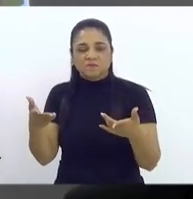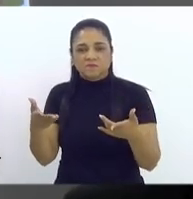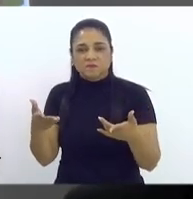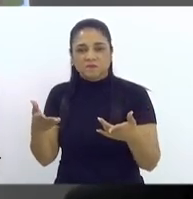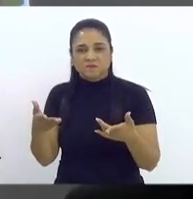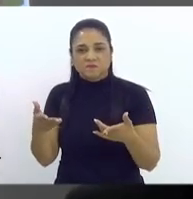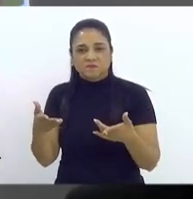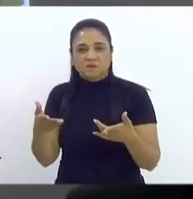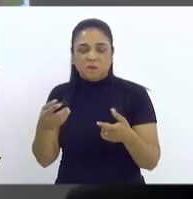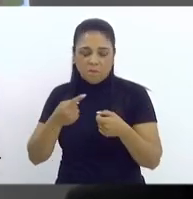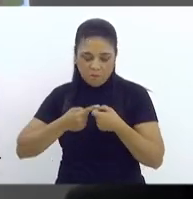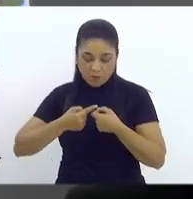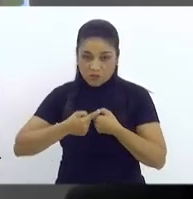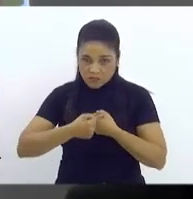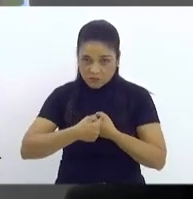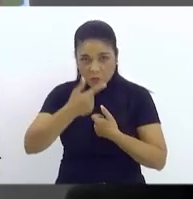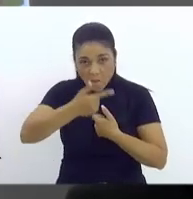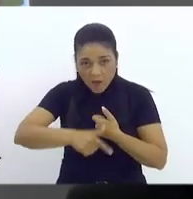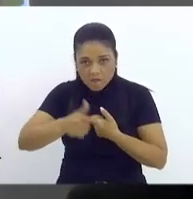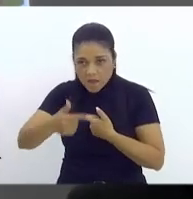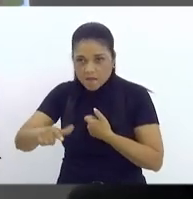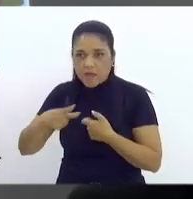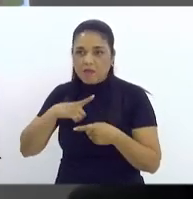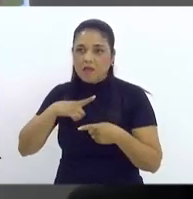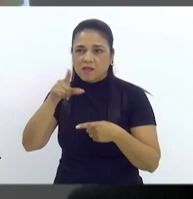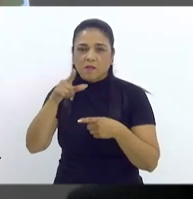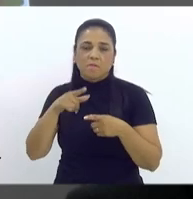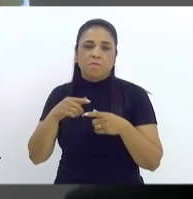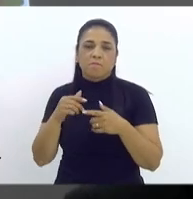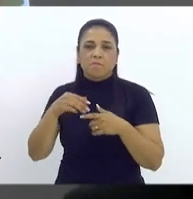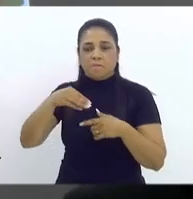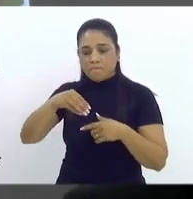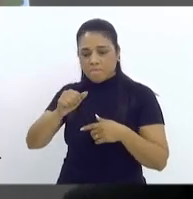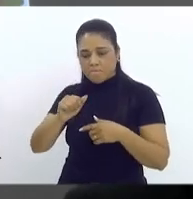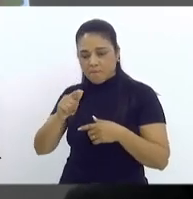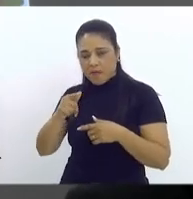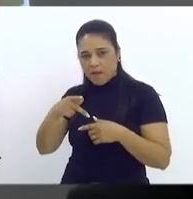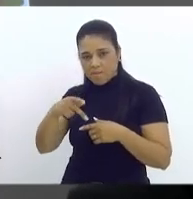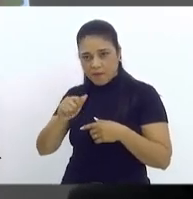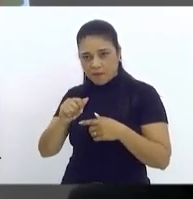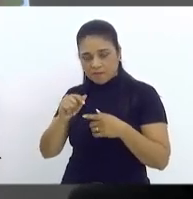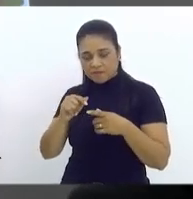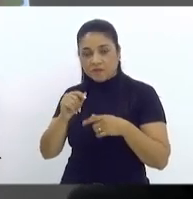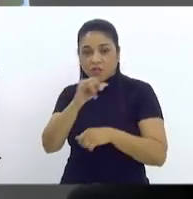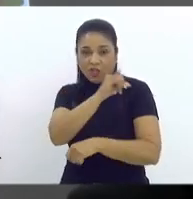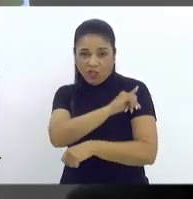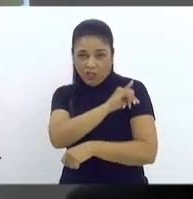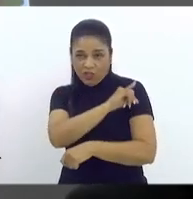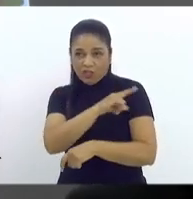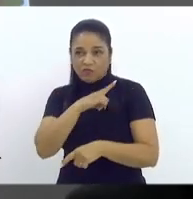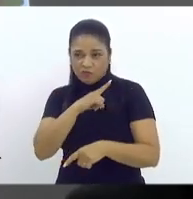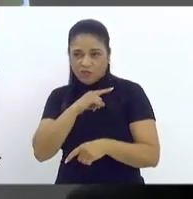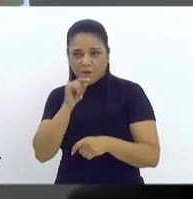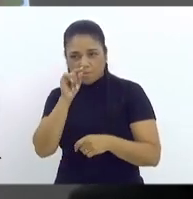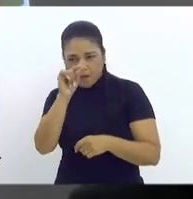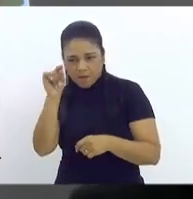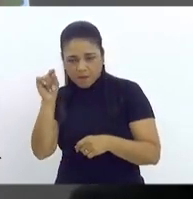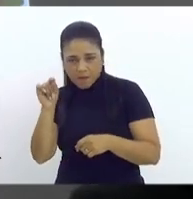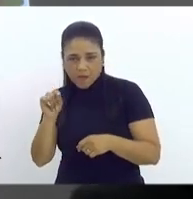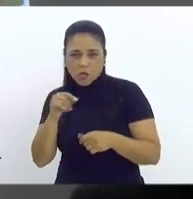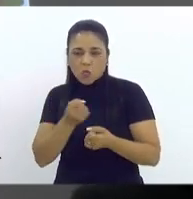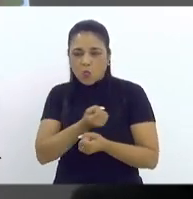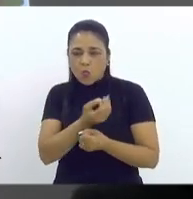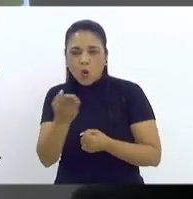para esses municípios. Aqui tem no mapa aí eu creio que é difícil aí localizar, mas tem posições de quantos os aterros, ou seja,